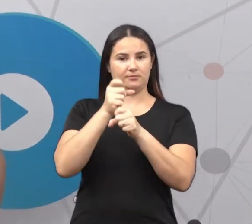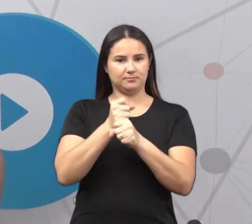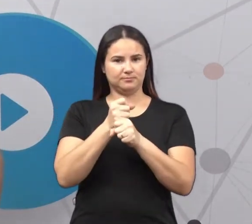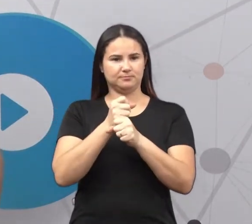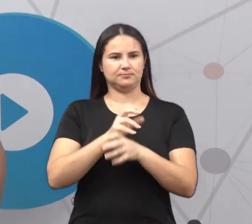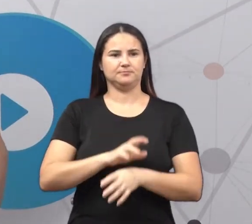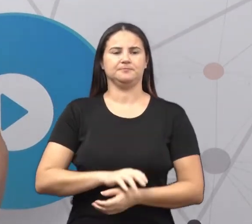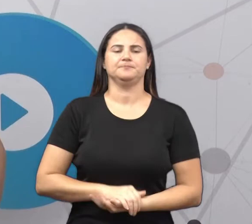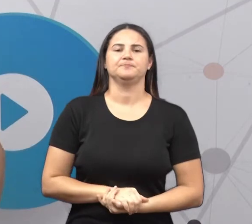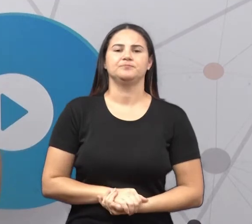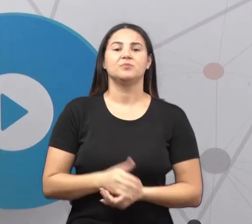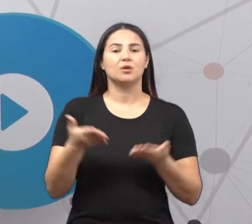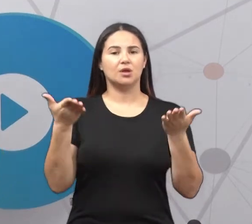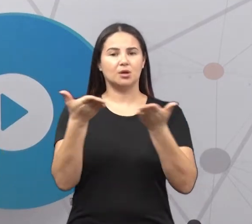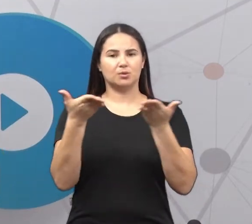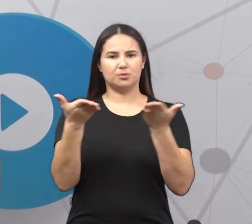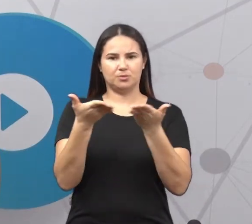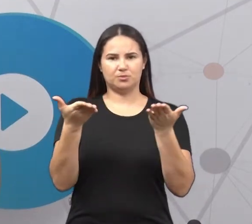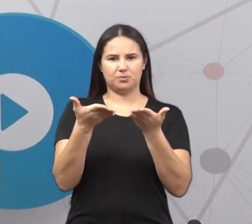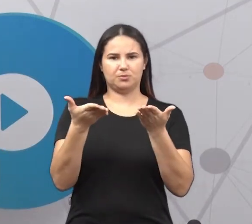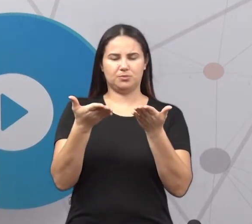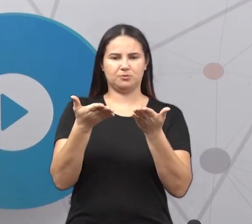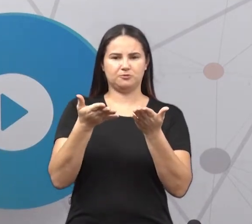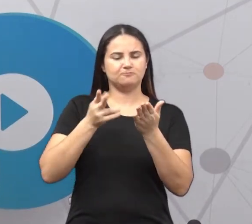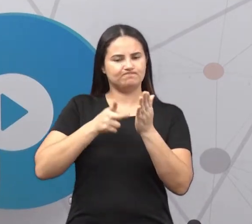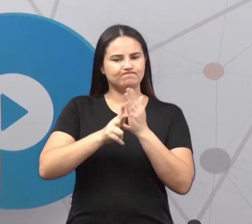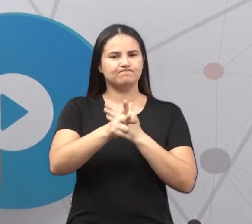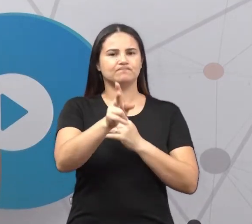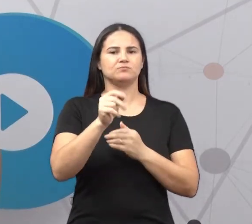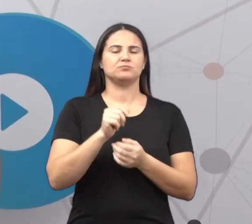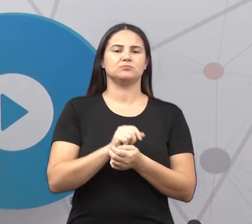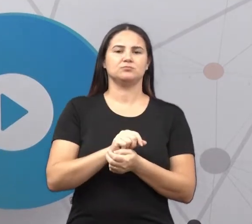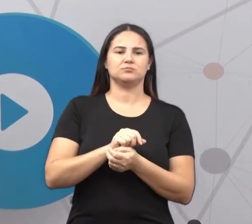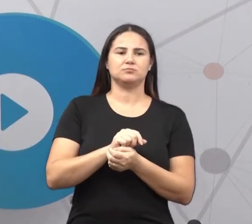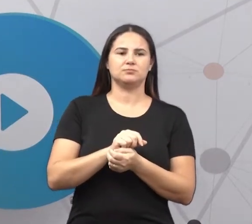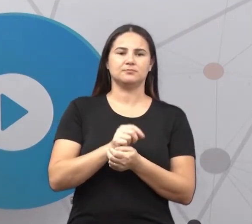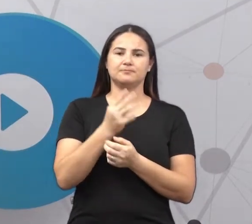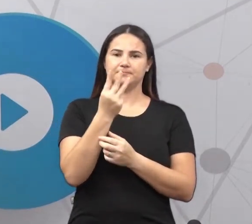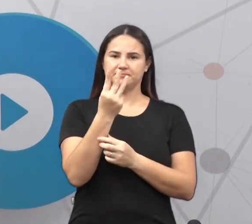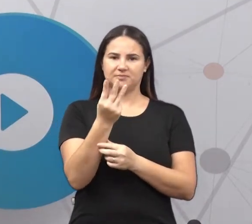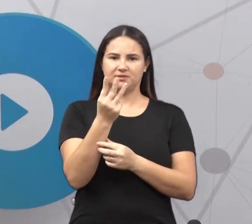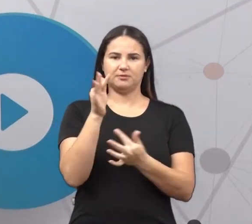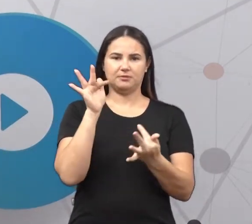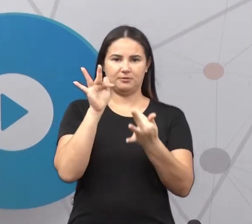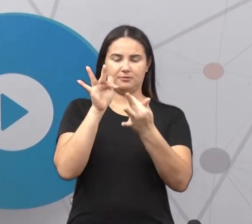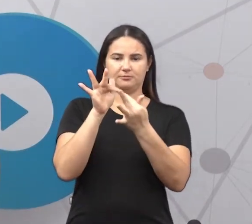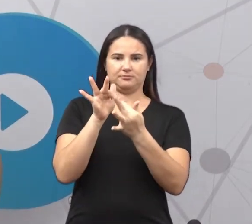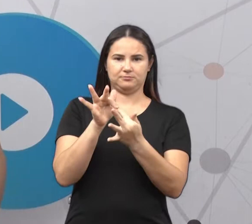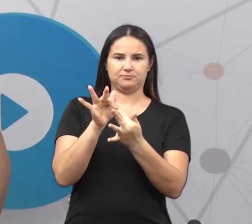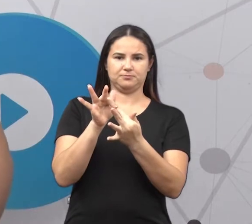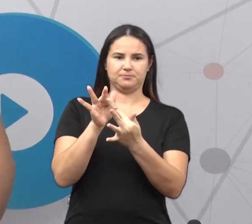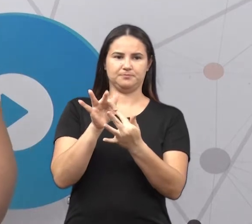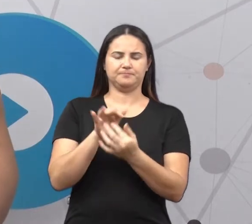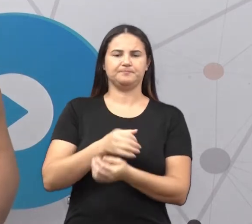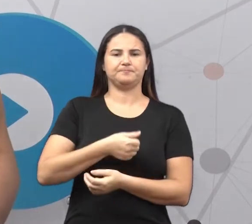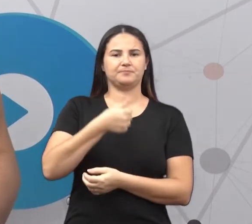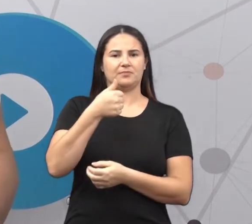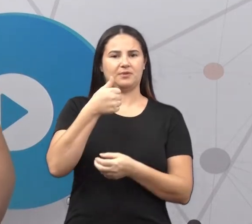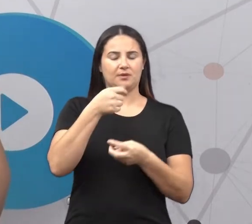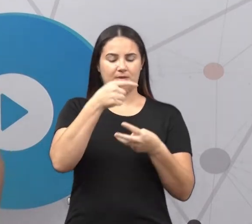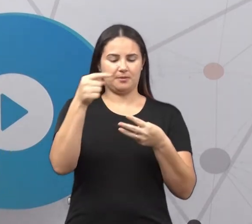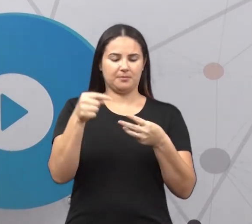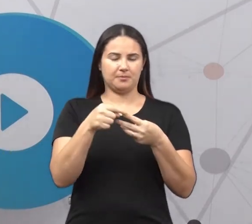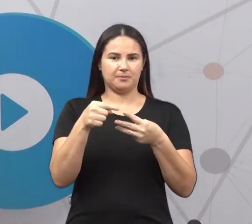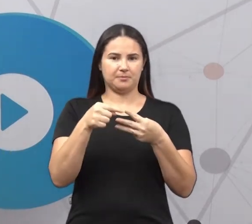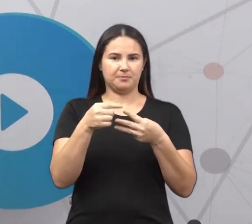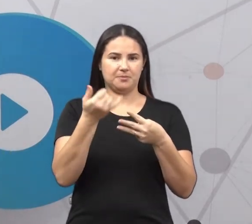função expressiva. Hoje, nós iremos estudar mais 3 funções da linguagem diferentes, tá? A primeira delas é a